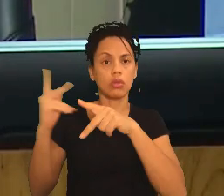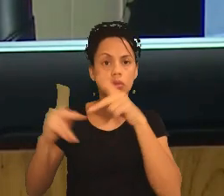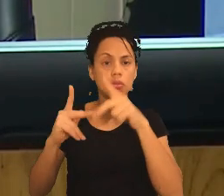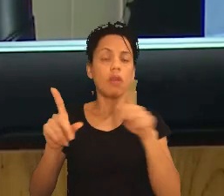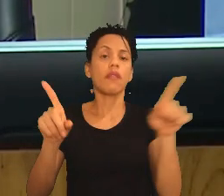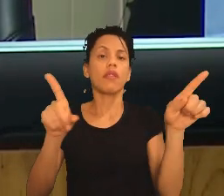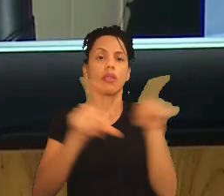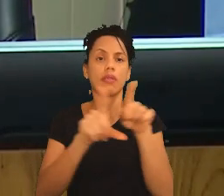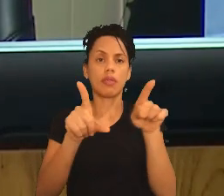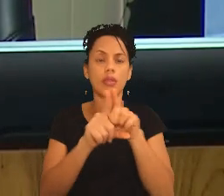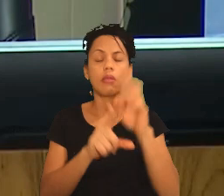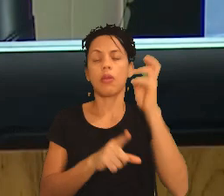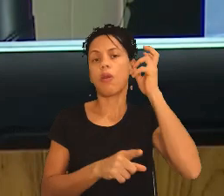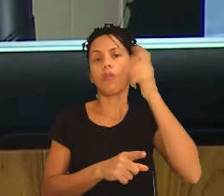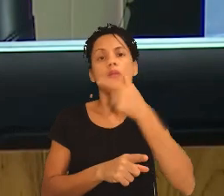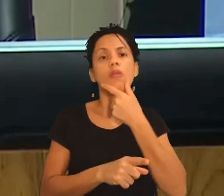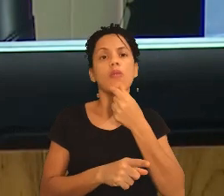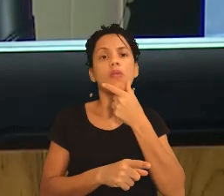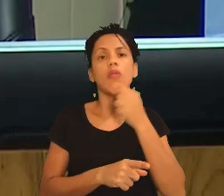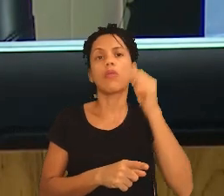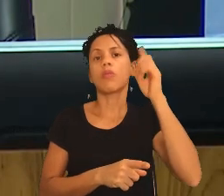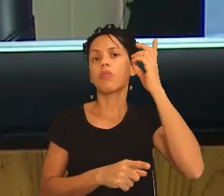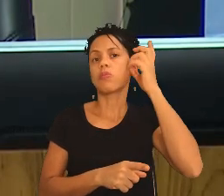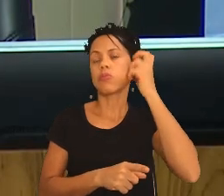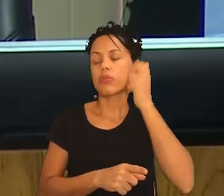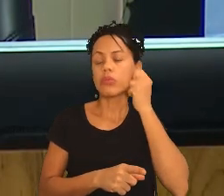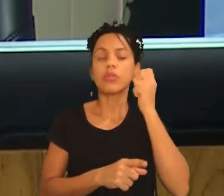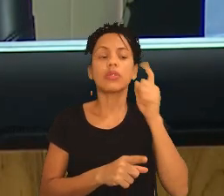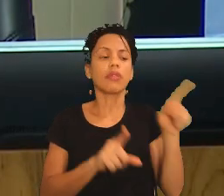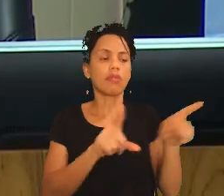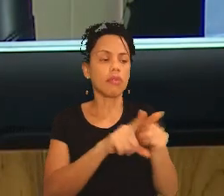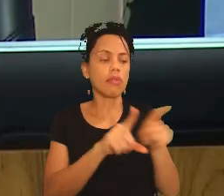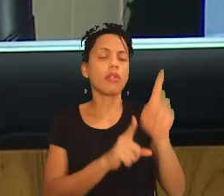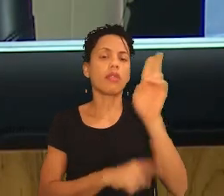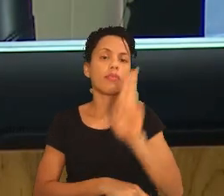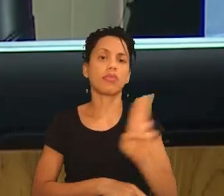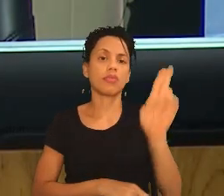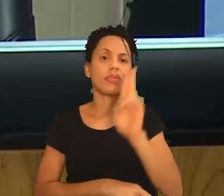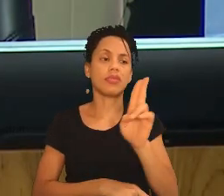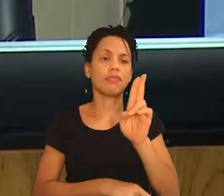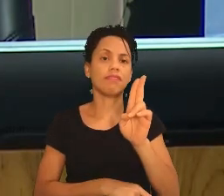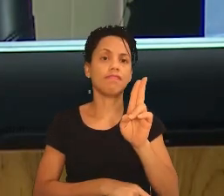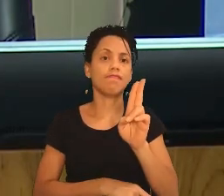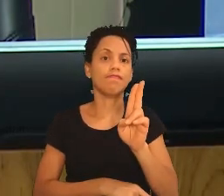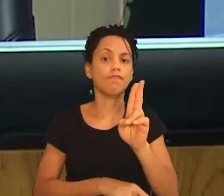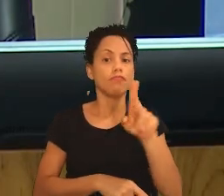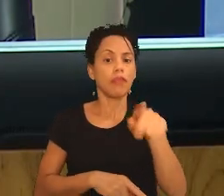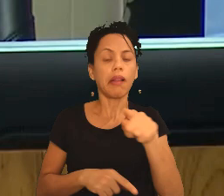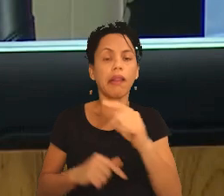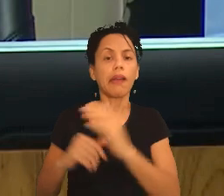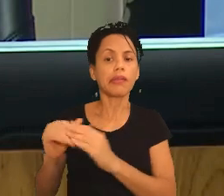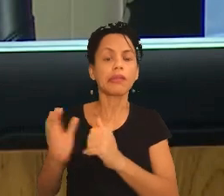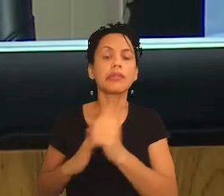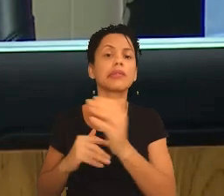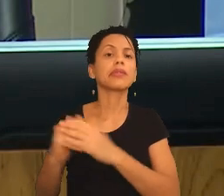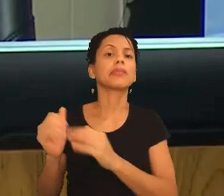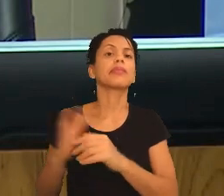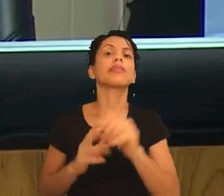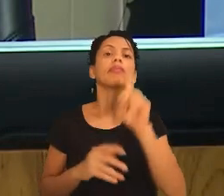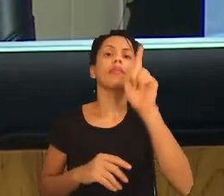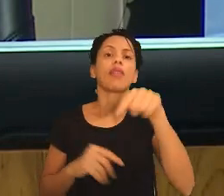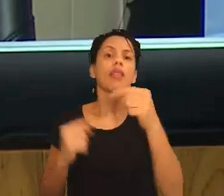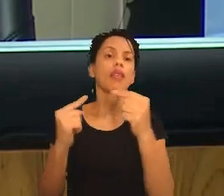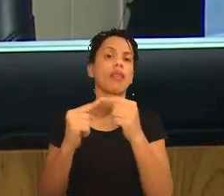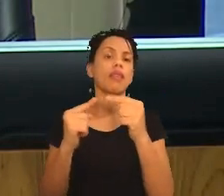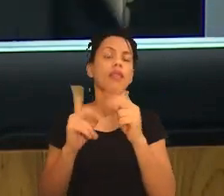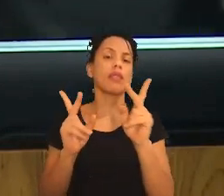né? É o mesmo esquema que a ditadura militar usou contra o nosso povo, foi o que Dom João VI usou também. Na verdade,